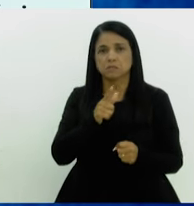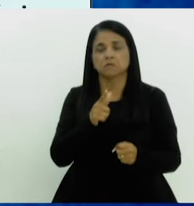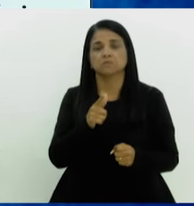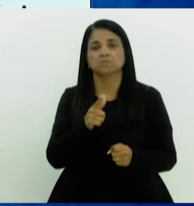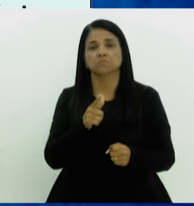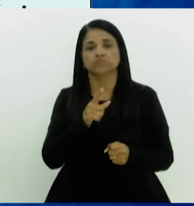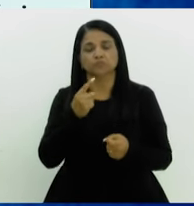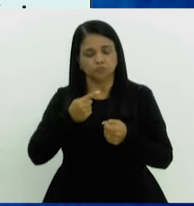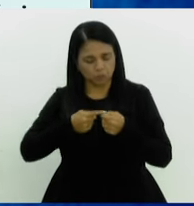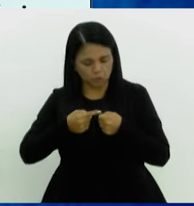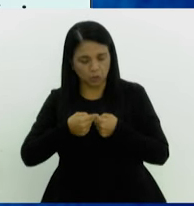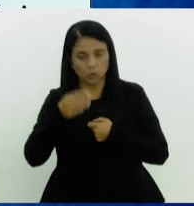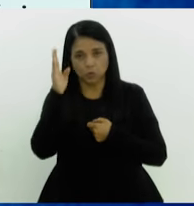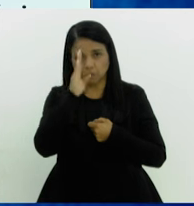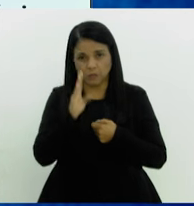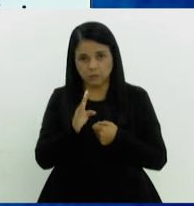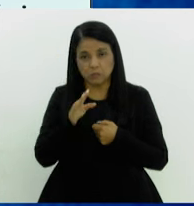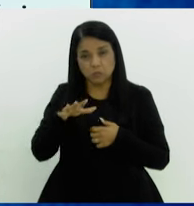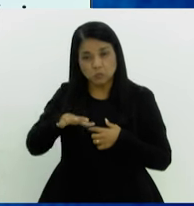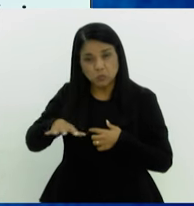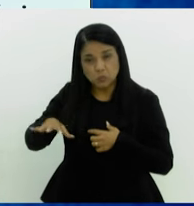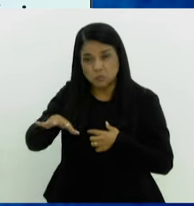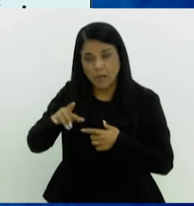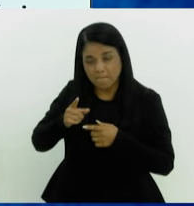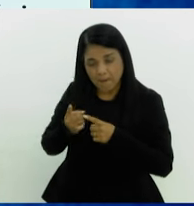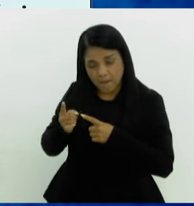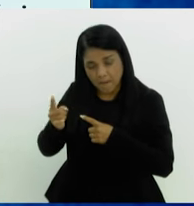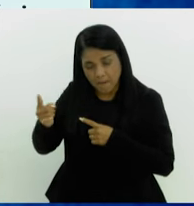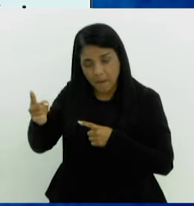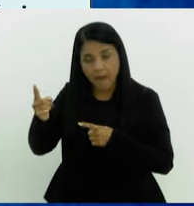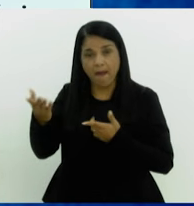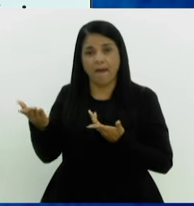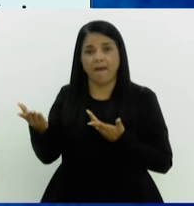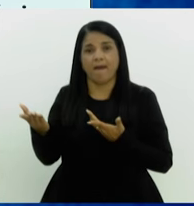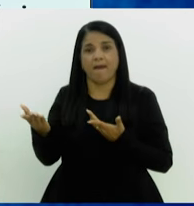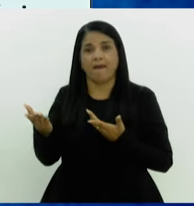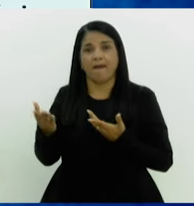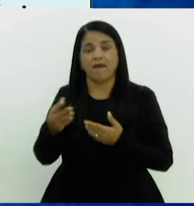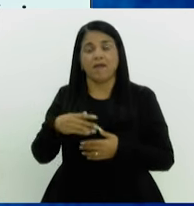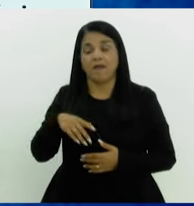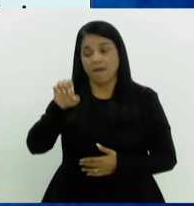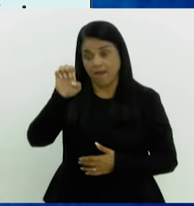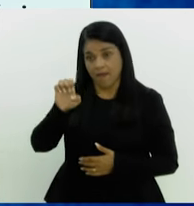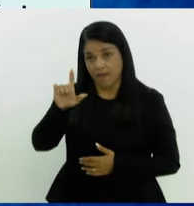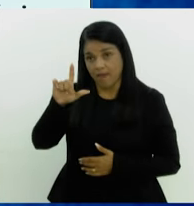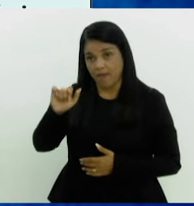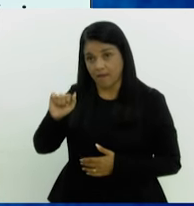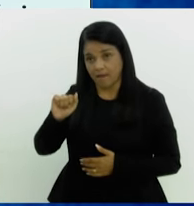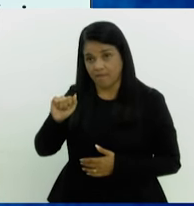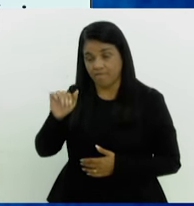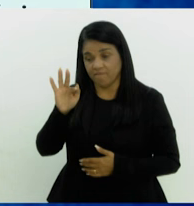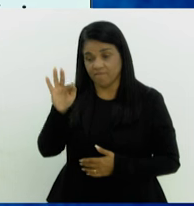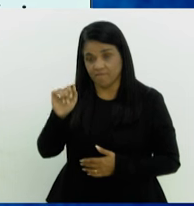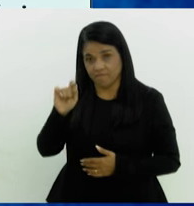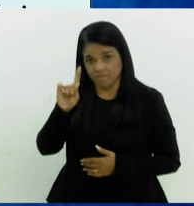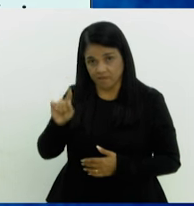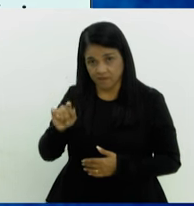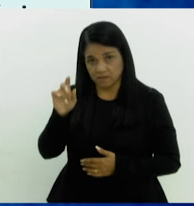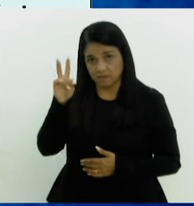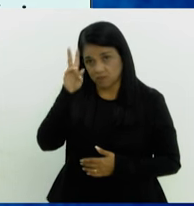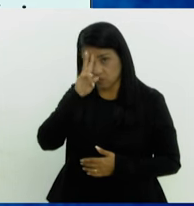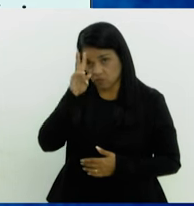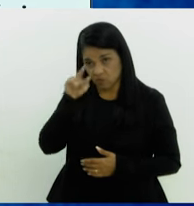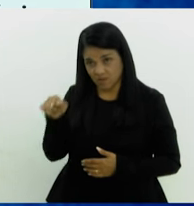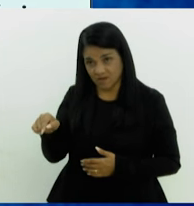no interior do Brasil nas regiões que a gente não chegava porque o ela faz história Era um projeto presencial que a gente não conseguia alcançar o Brasil